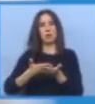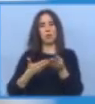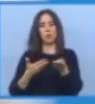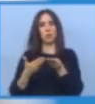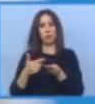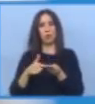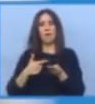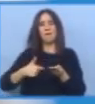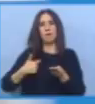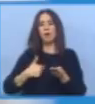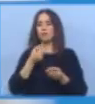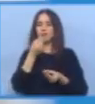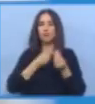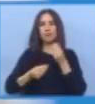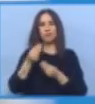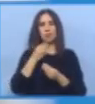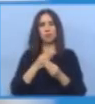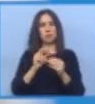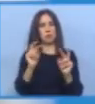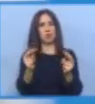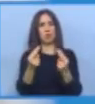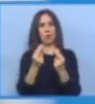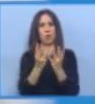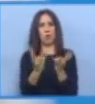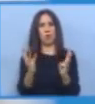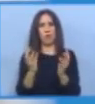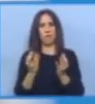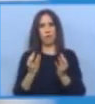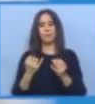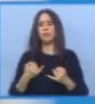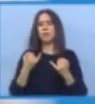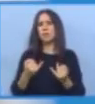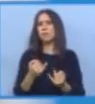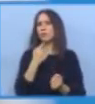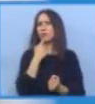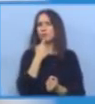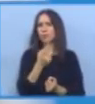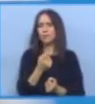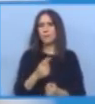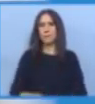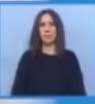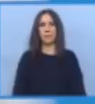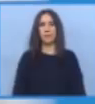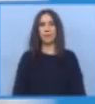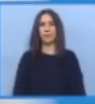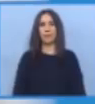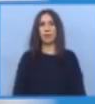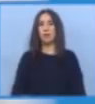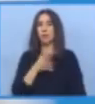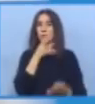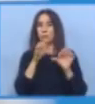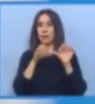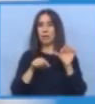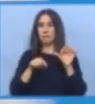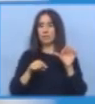tomou e começou a comer diante deles. Depois disse-lhes: foram estas as palavras